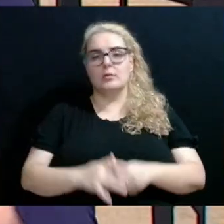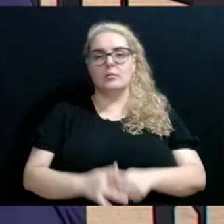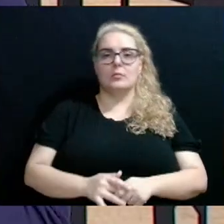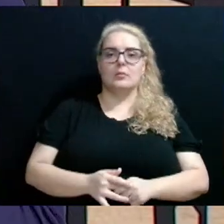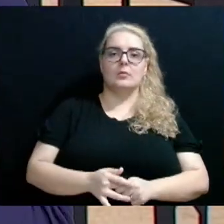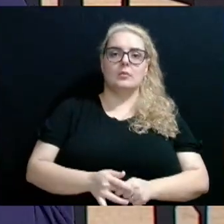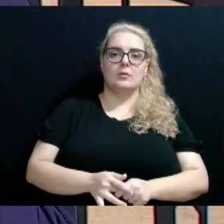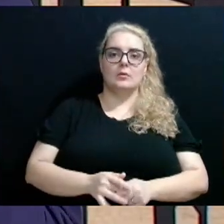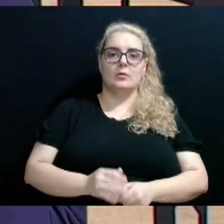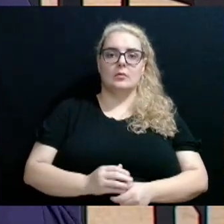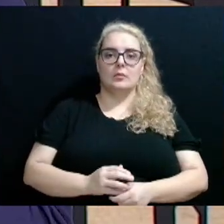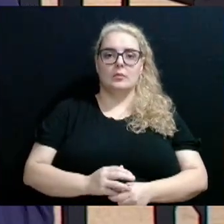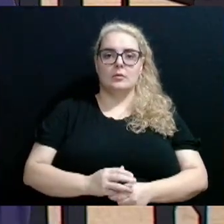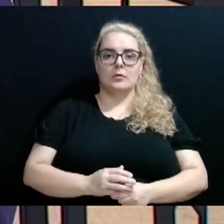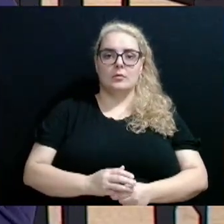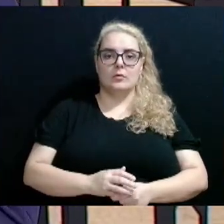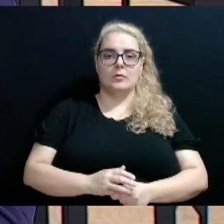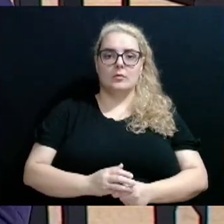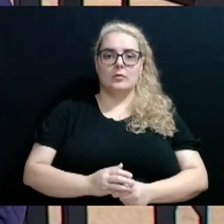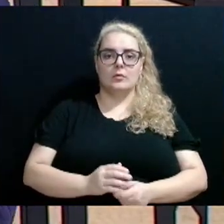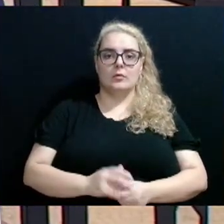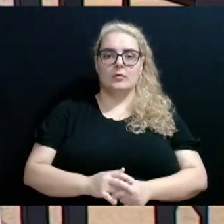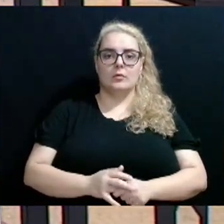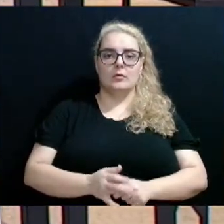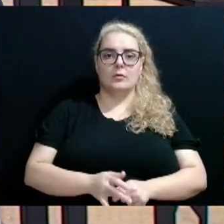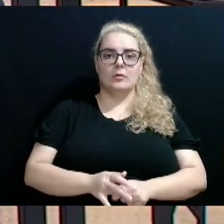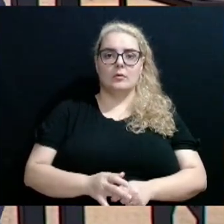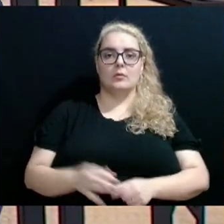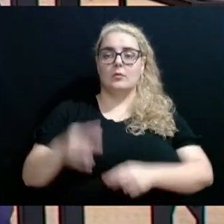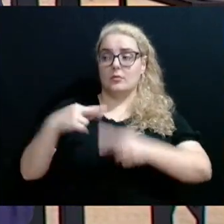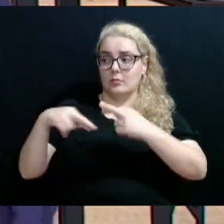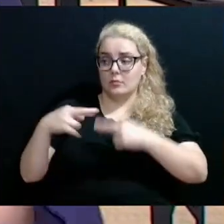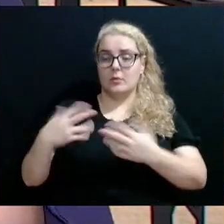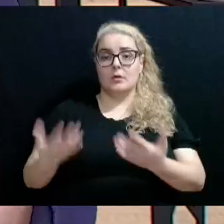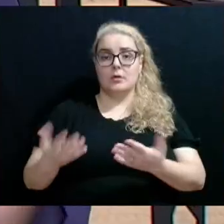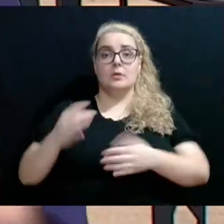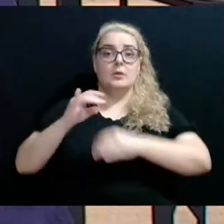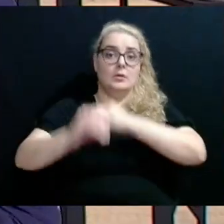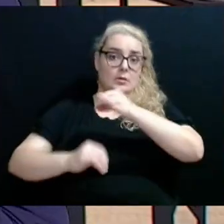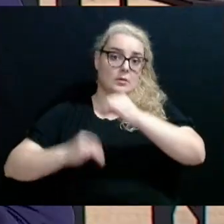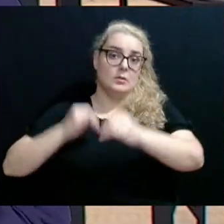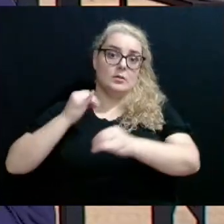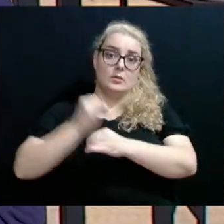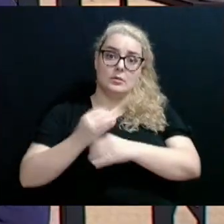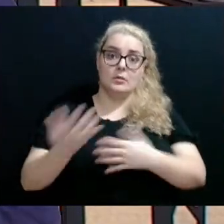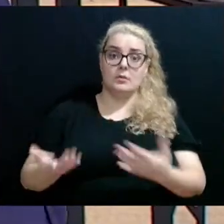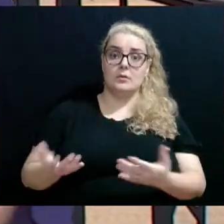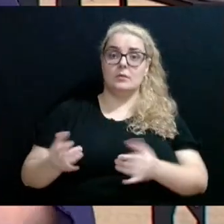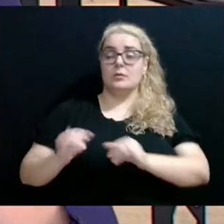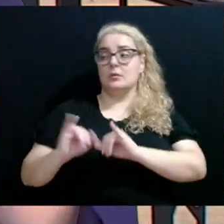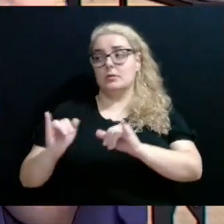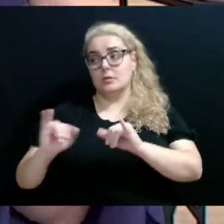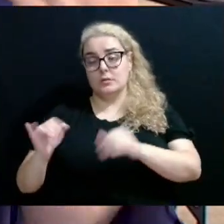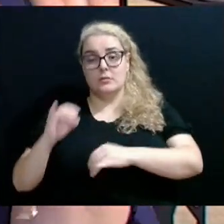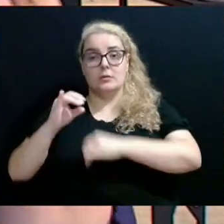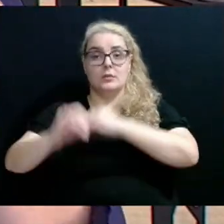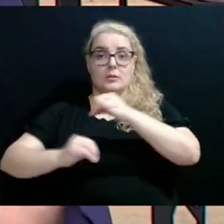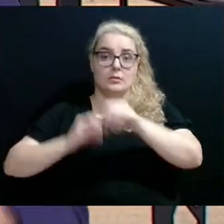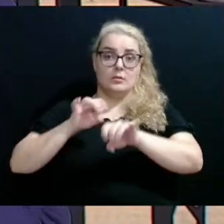crescimento, com a questão da internet, né? Dessa comercialização